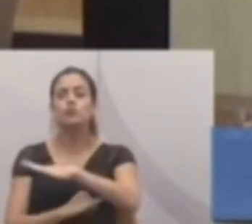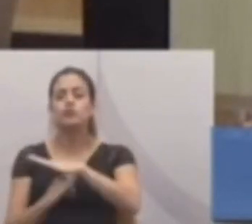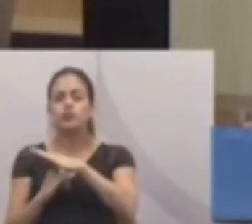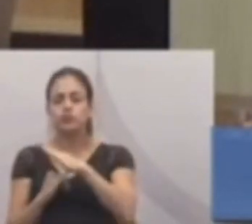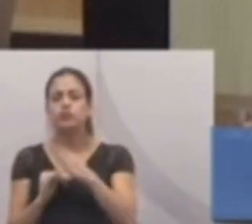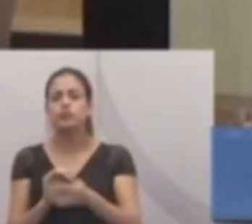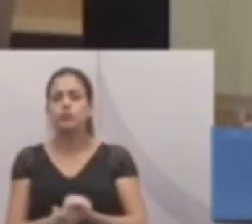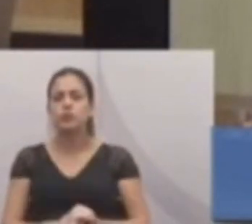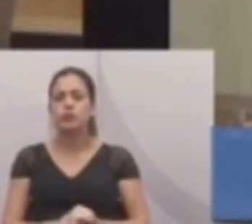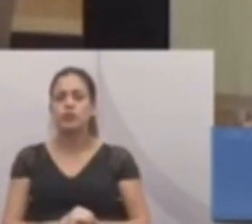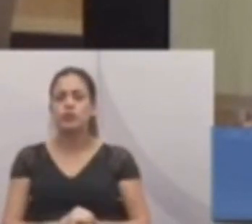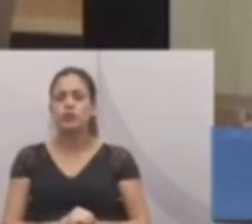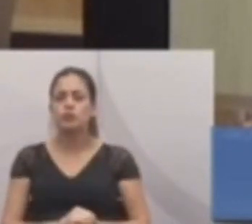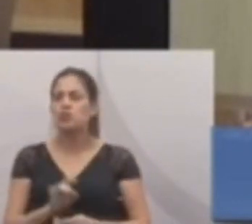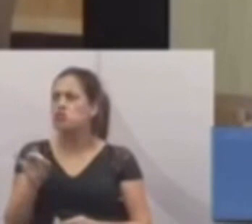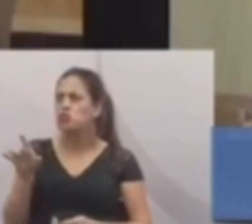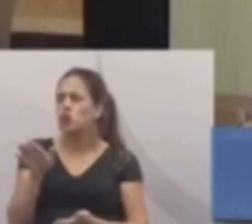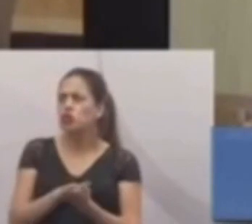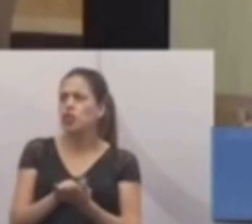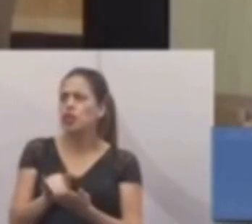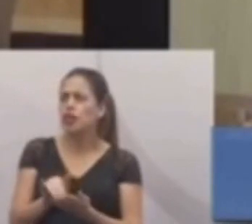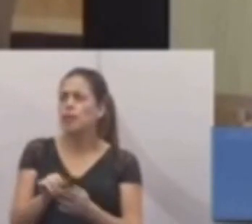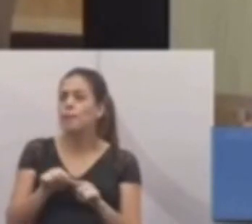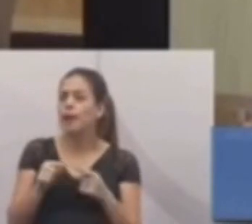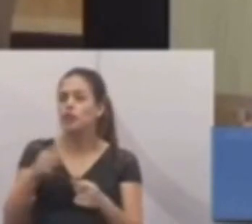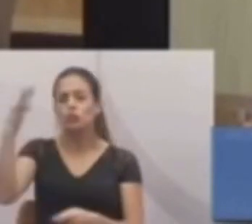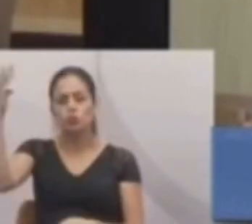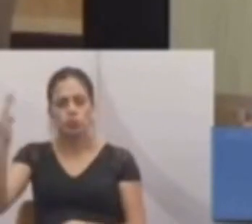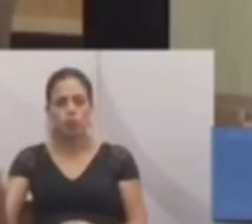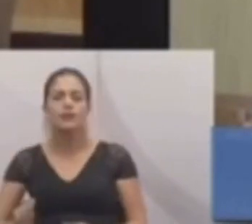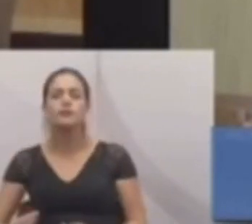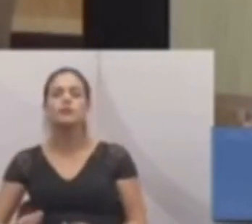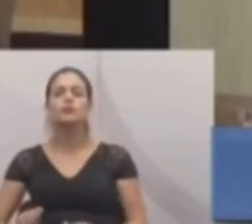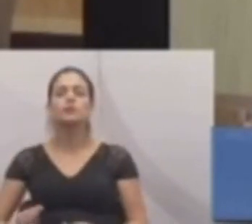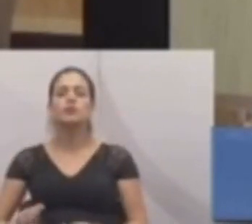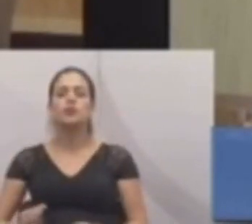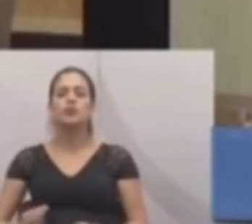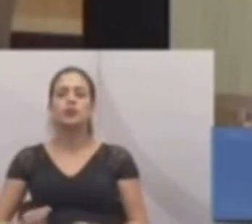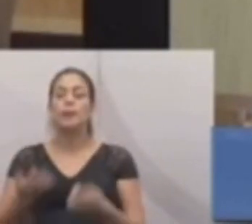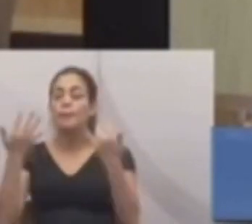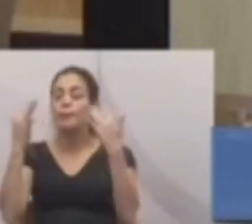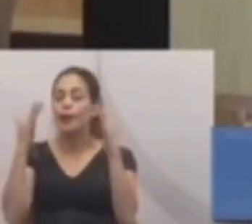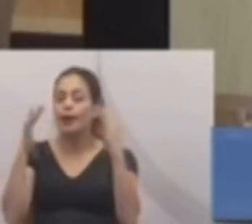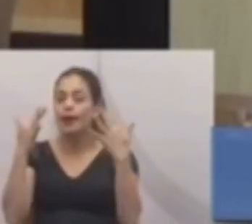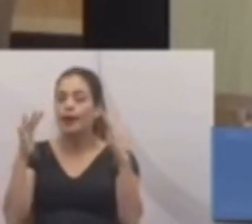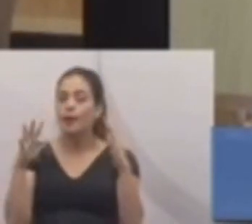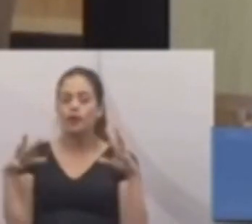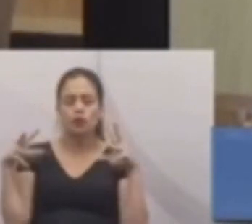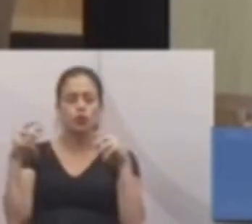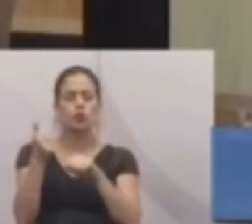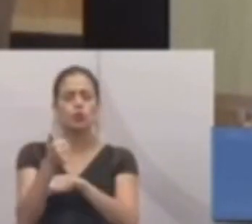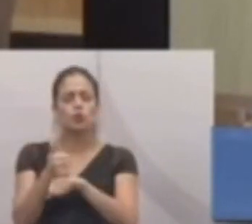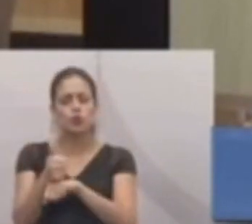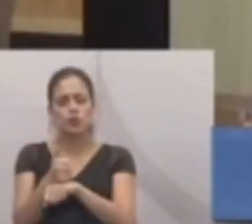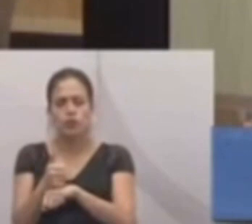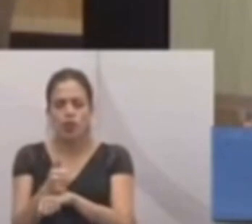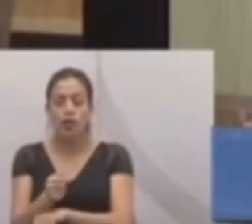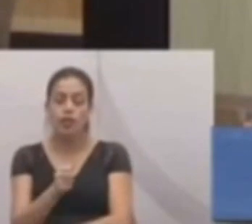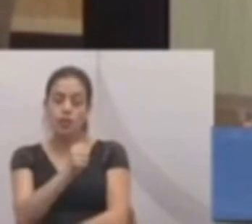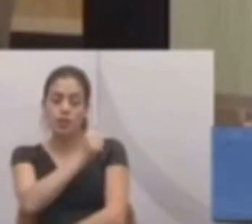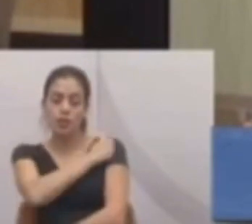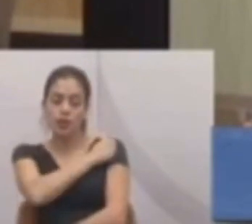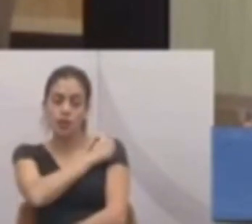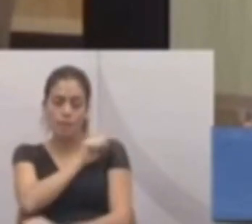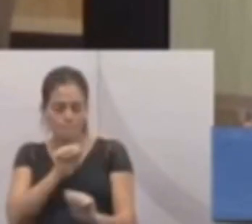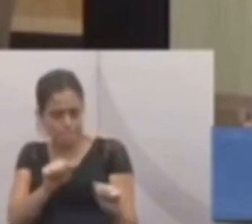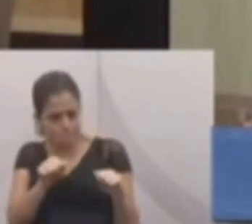que nós temos, posso dizer até que não só em Jacareí, no Estado de São Paulo, mas também no Brasil. Então, parabéns a todos os profissionais, a todos os alunos pelo empenho. E a gente,